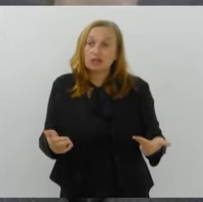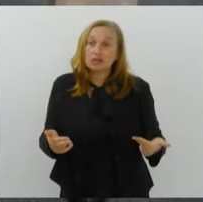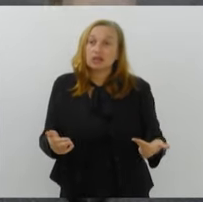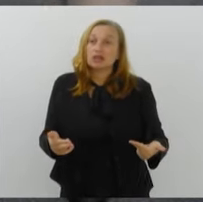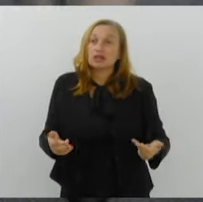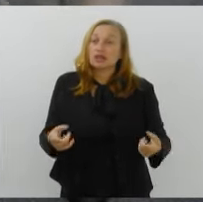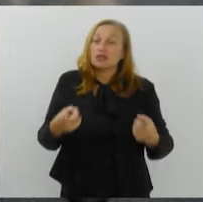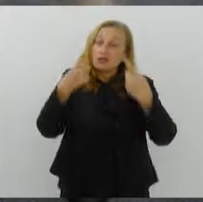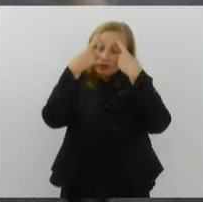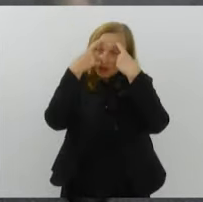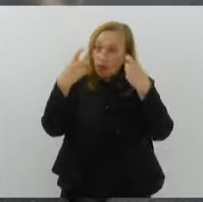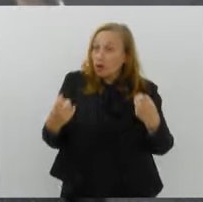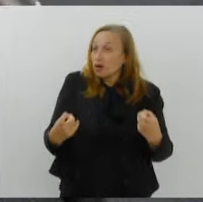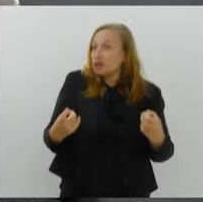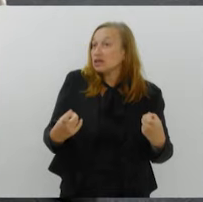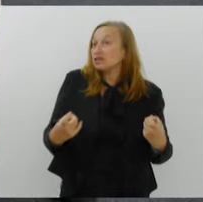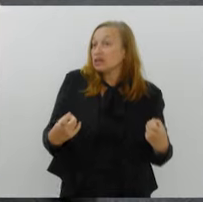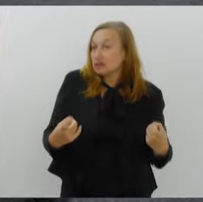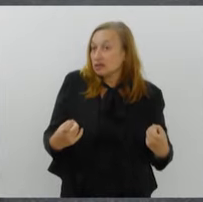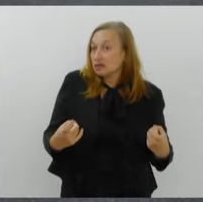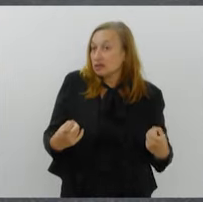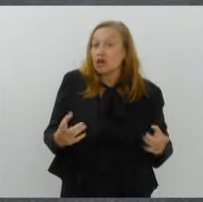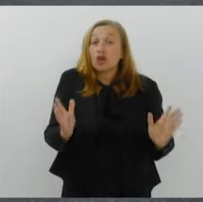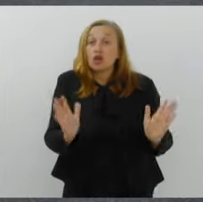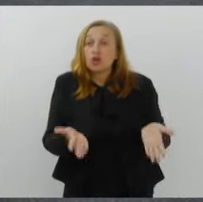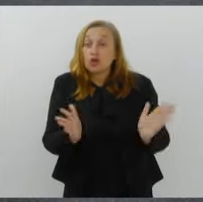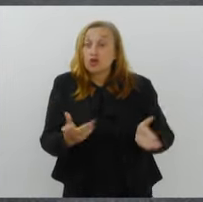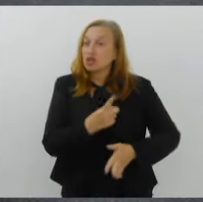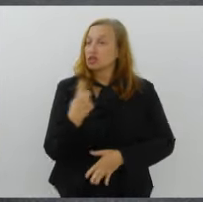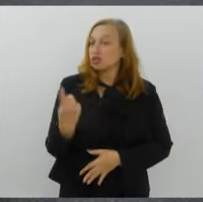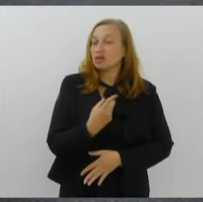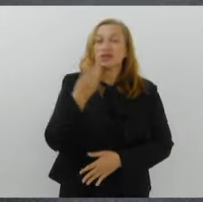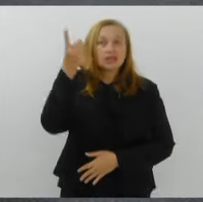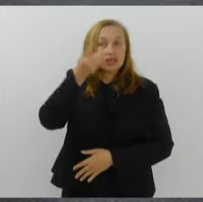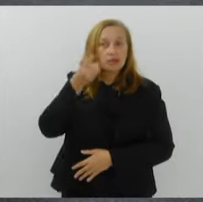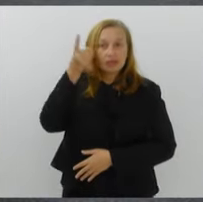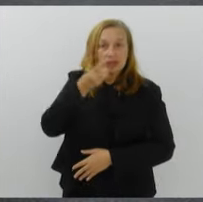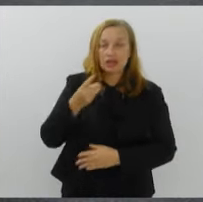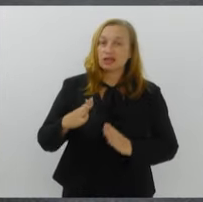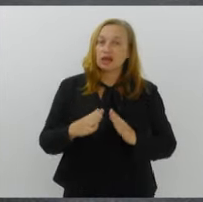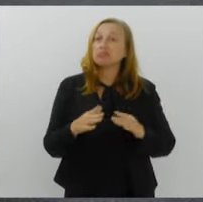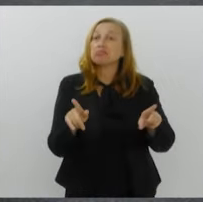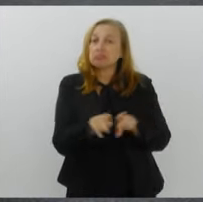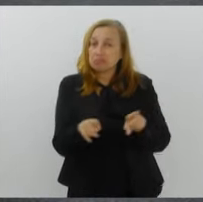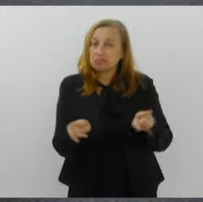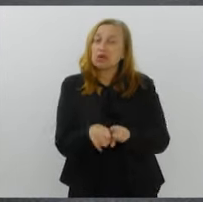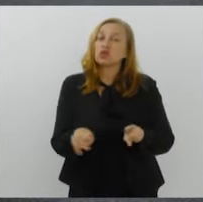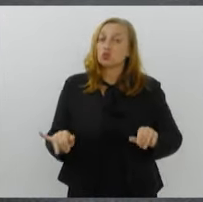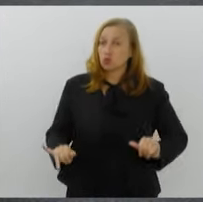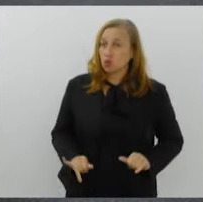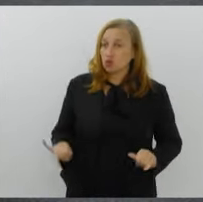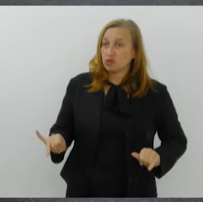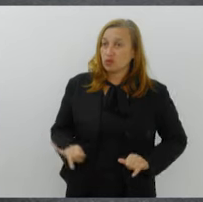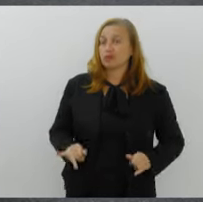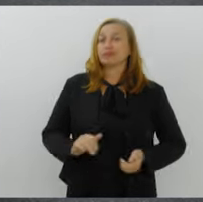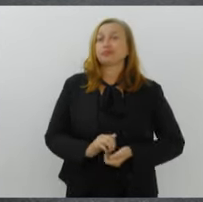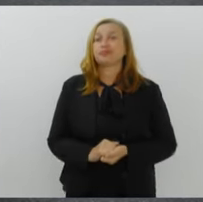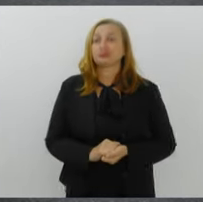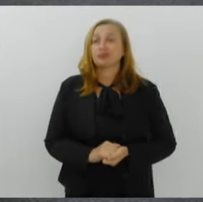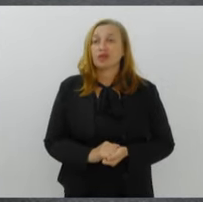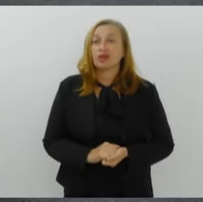inúmeras formas de misoginia à época, e hoje as nossas deputadas da casa também o sofrem. A forma